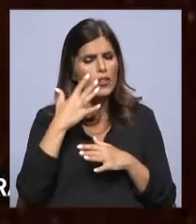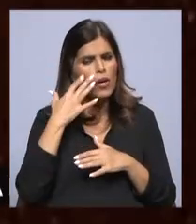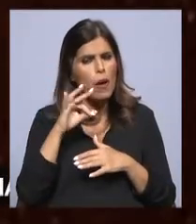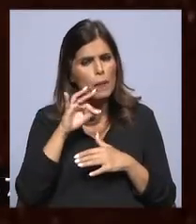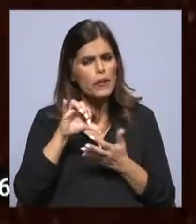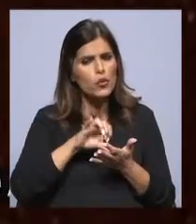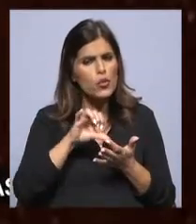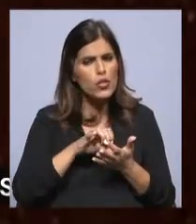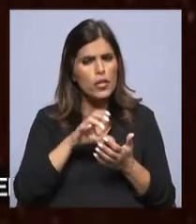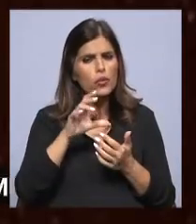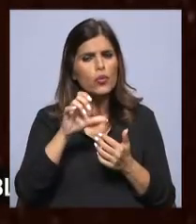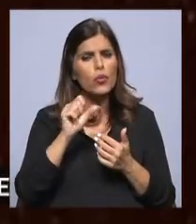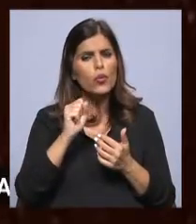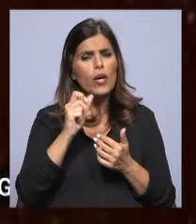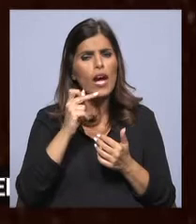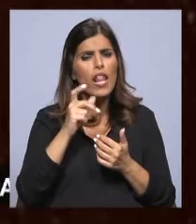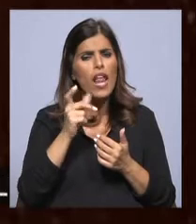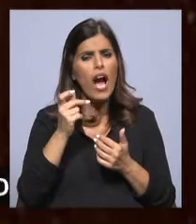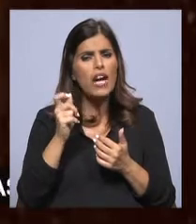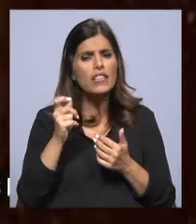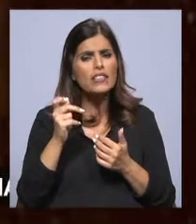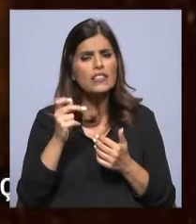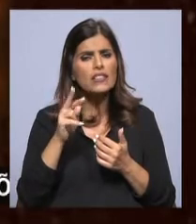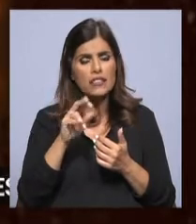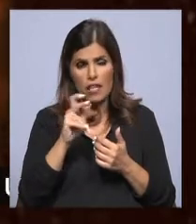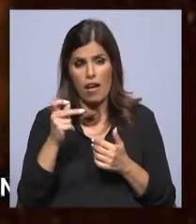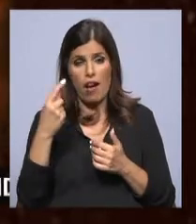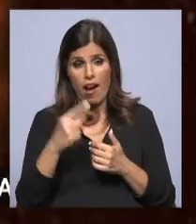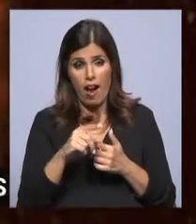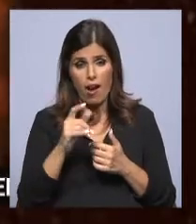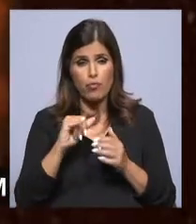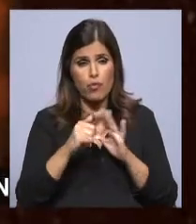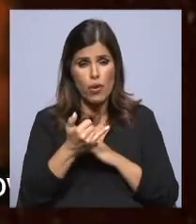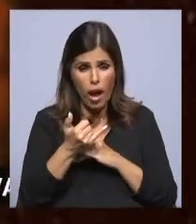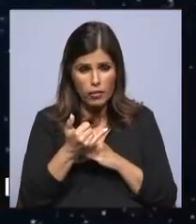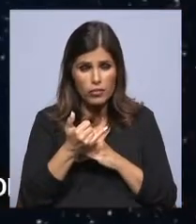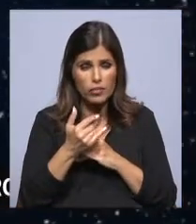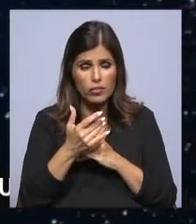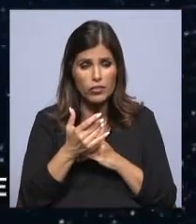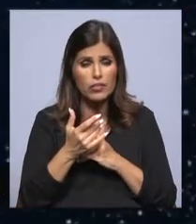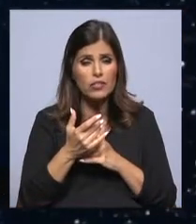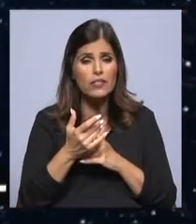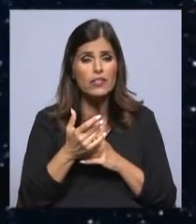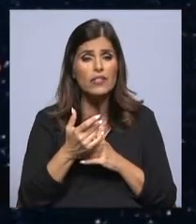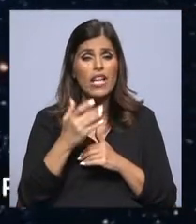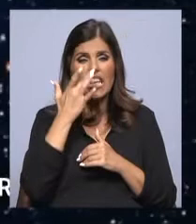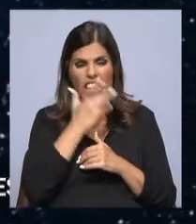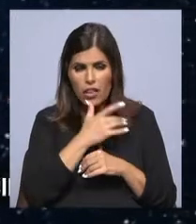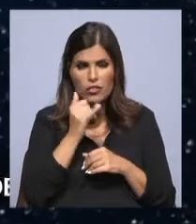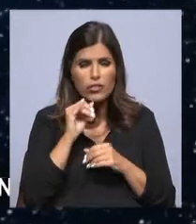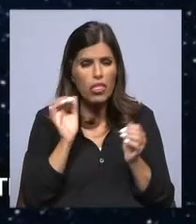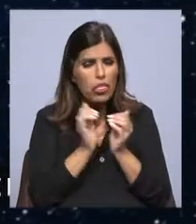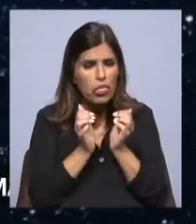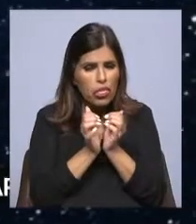coração das galáxias. Há buracos negros com a massa 2 ou 3 vezes a massa do Sol, pequeninos, relativamente pequenininhos. E, portanto, a massa deste buraco negro